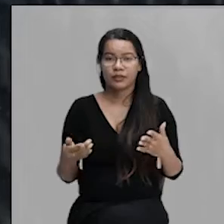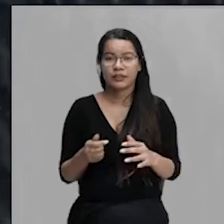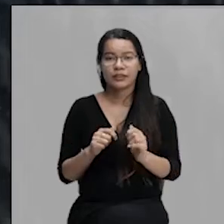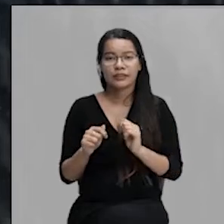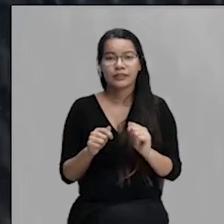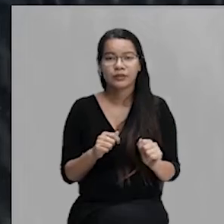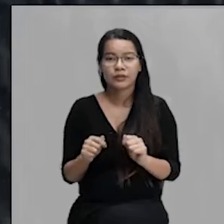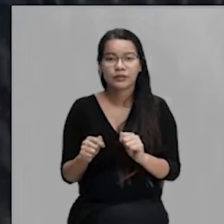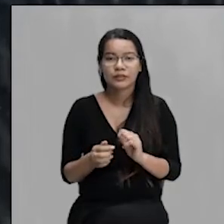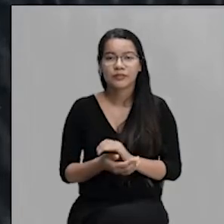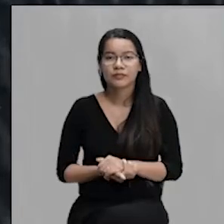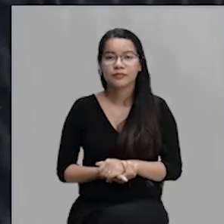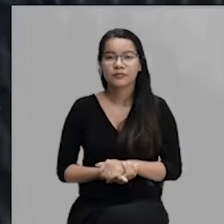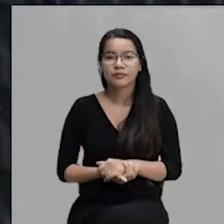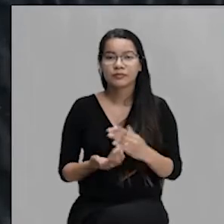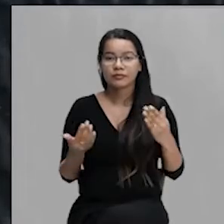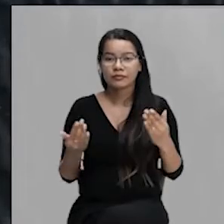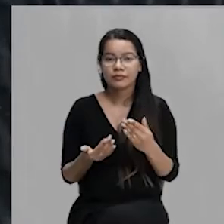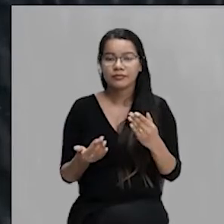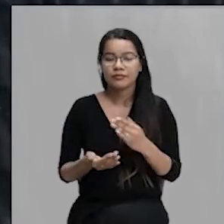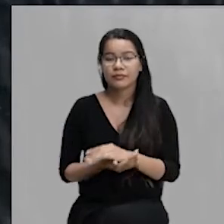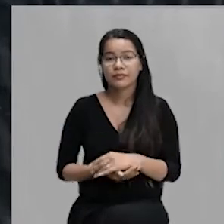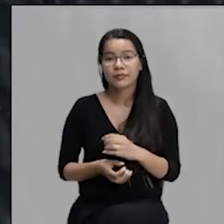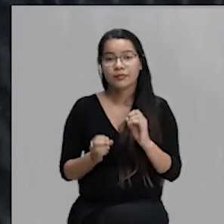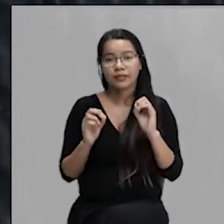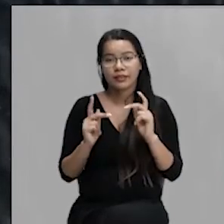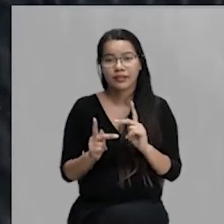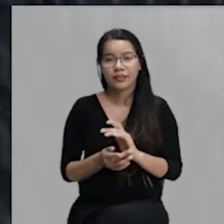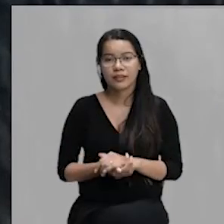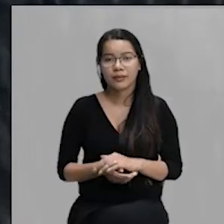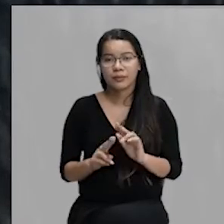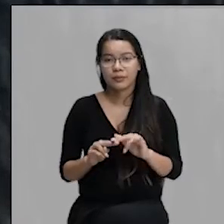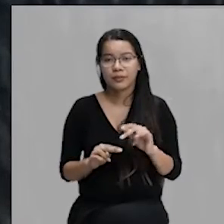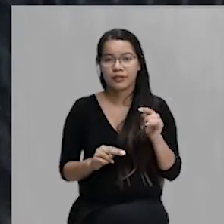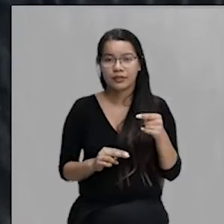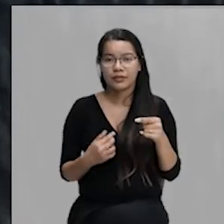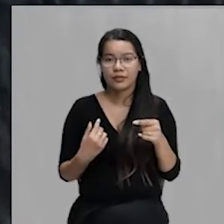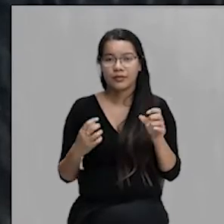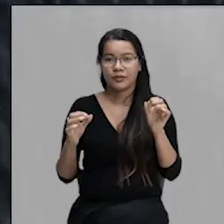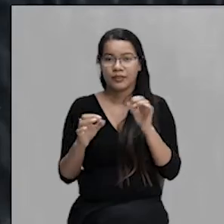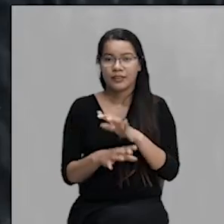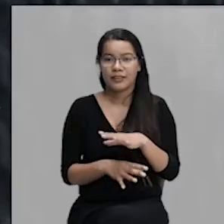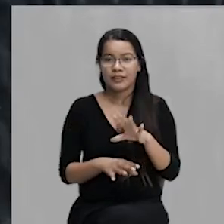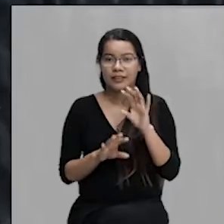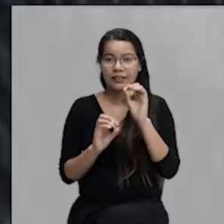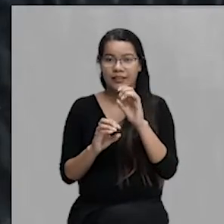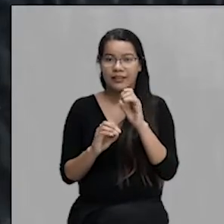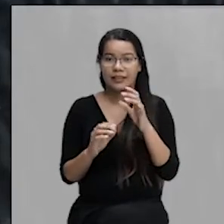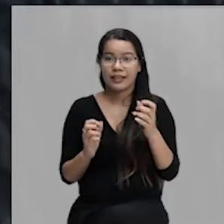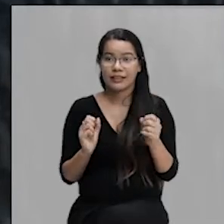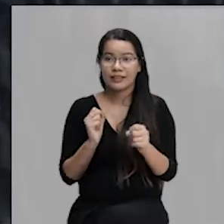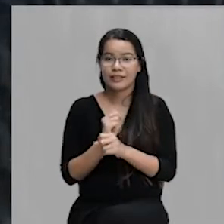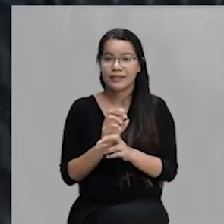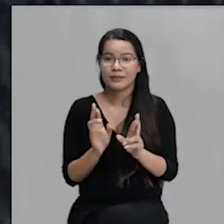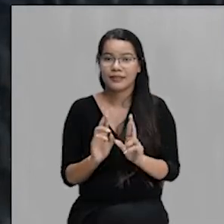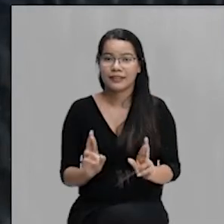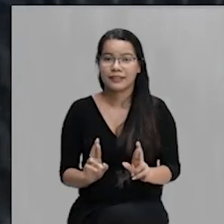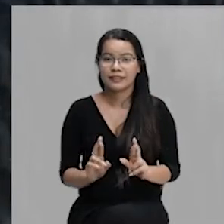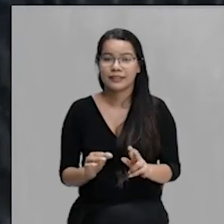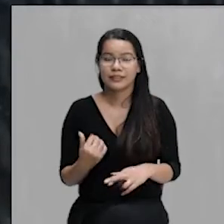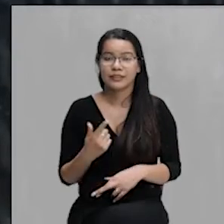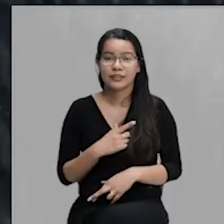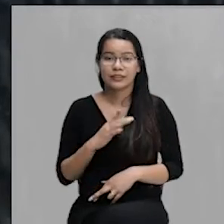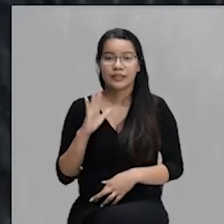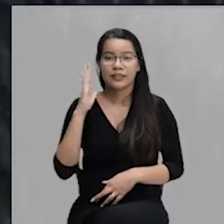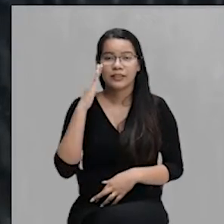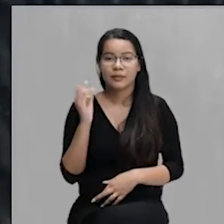ações nesse momento, no hoje, ok? Por isso, o final dessa aula é de esperança. A gente